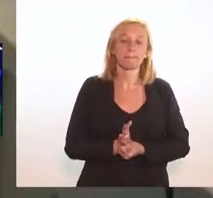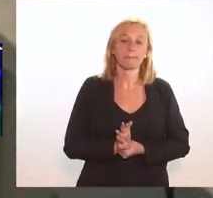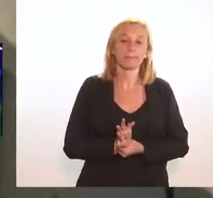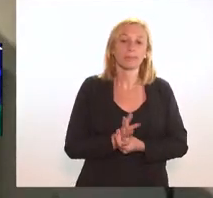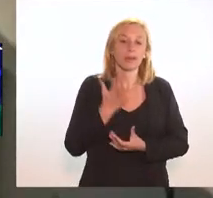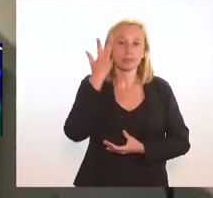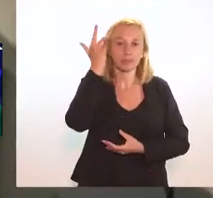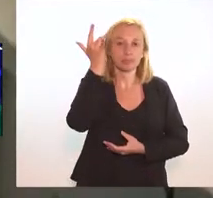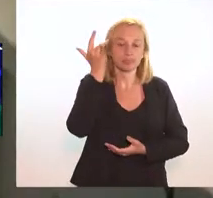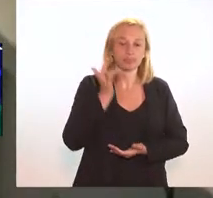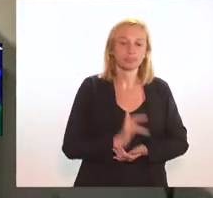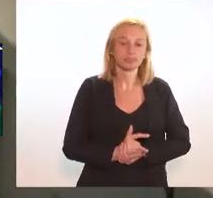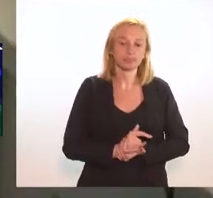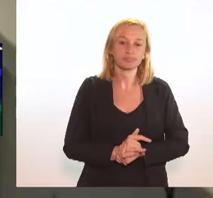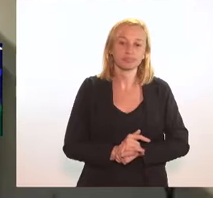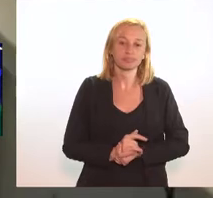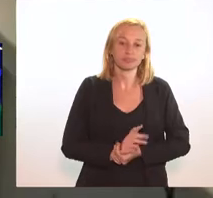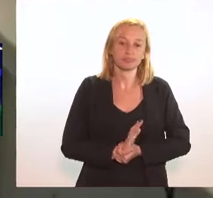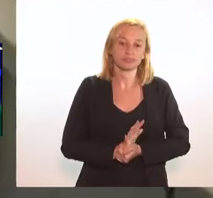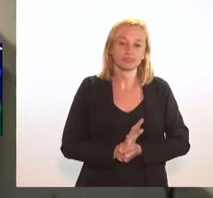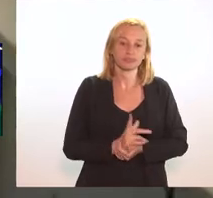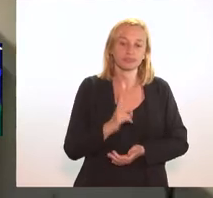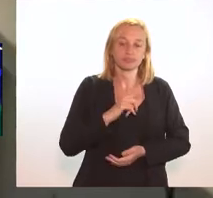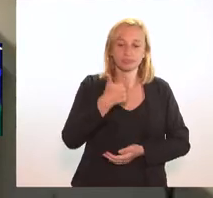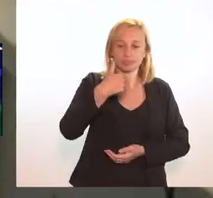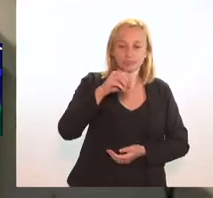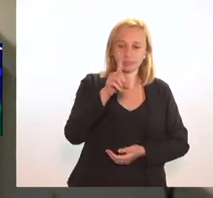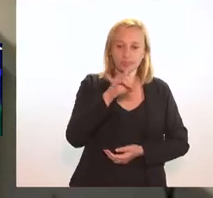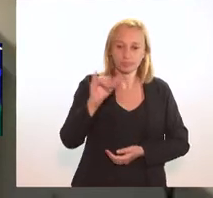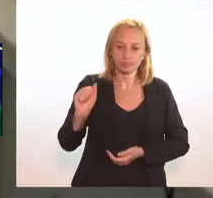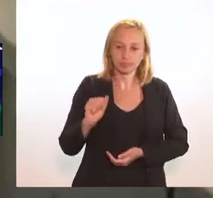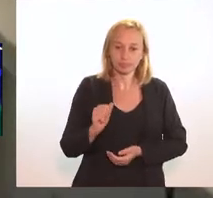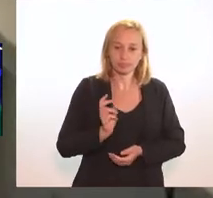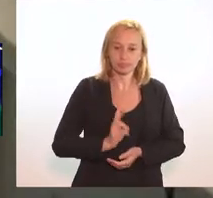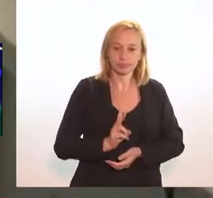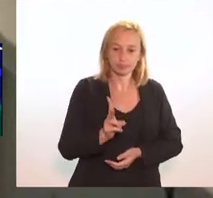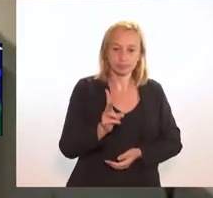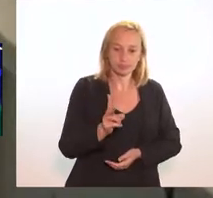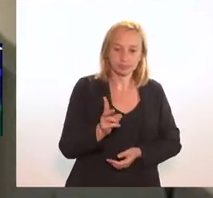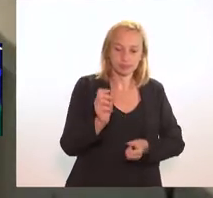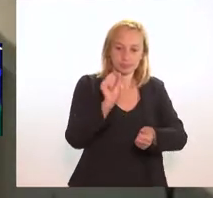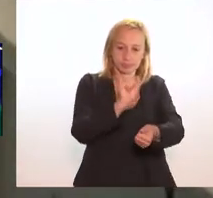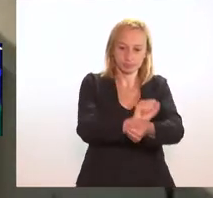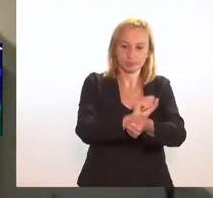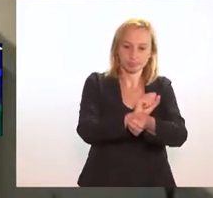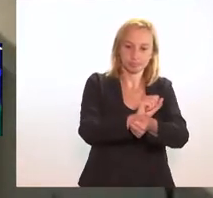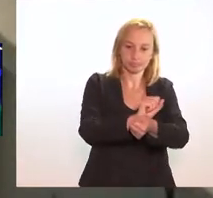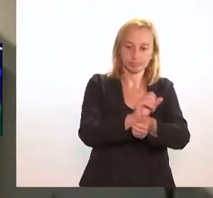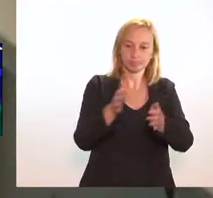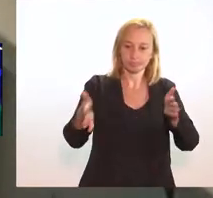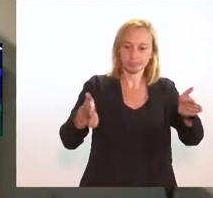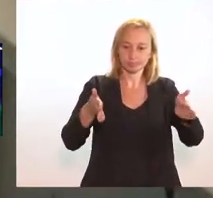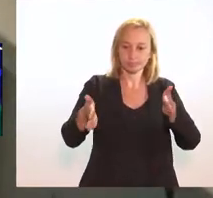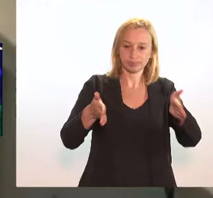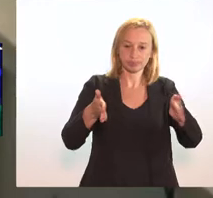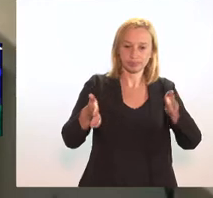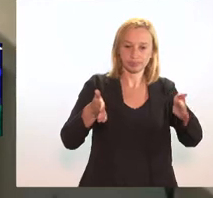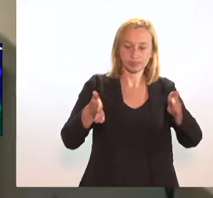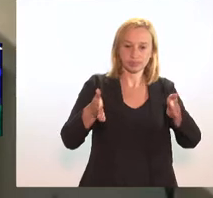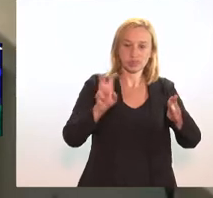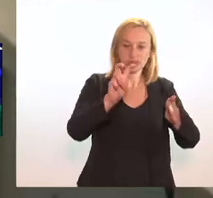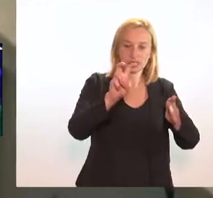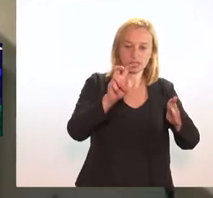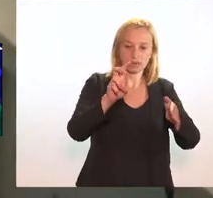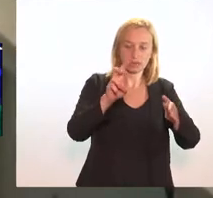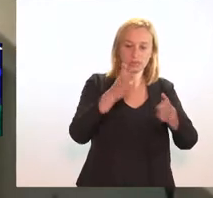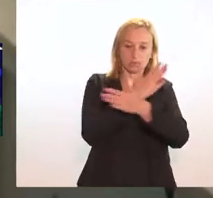amanhã, nós teremos 10 dias seguidos de paralisação de tudo, com 5